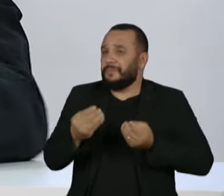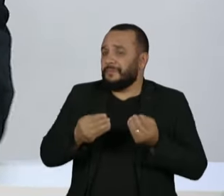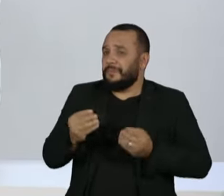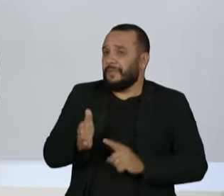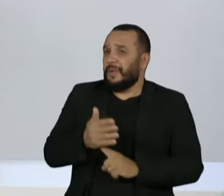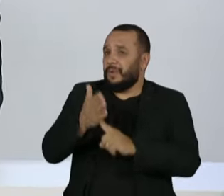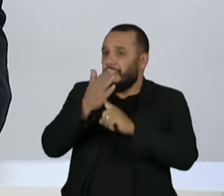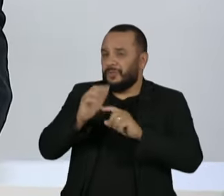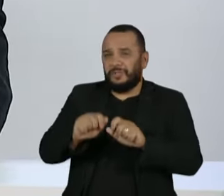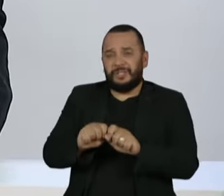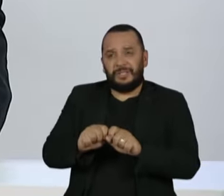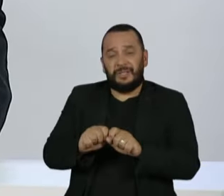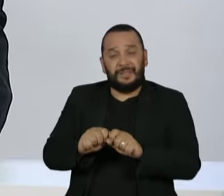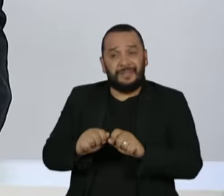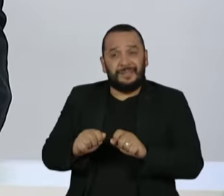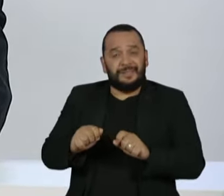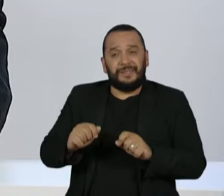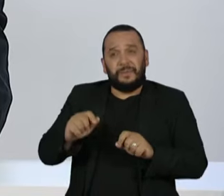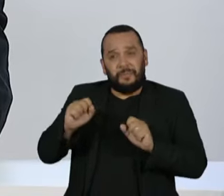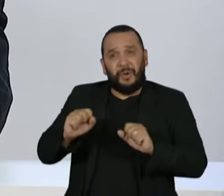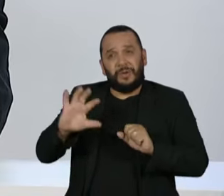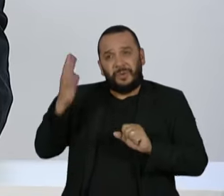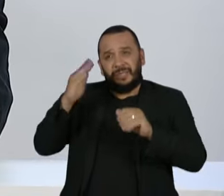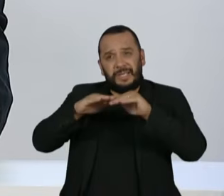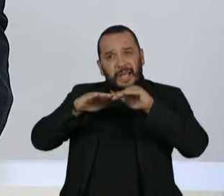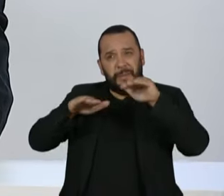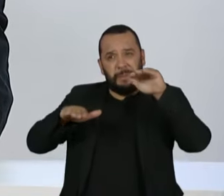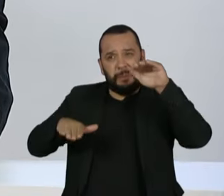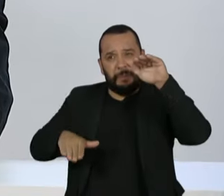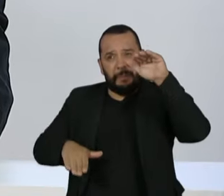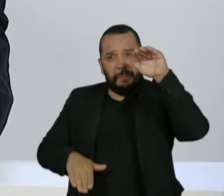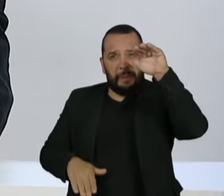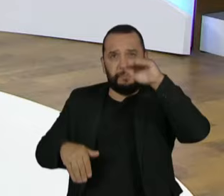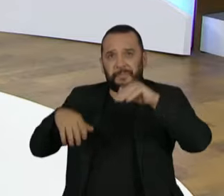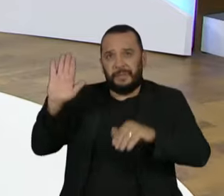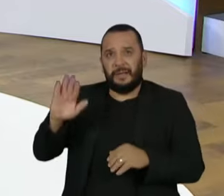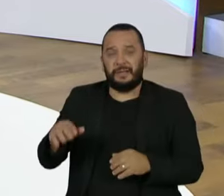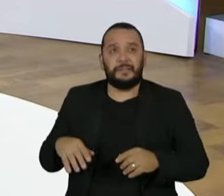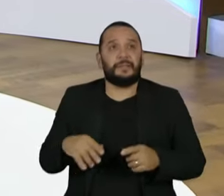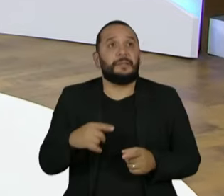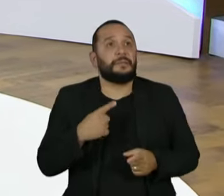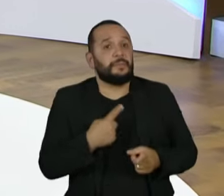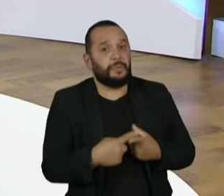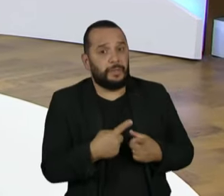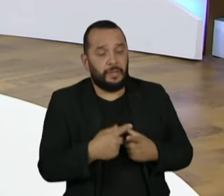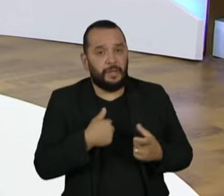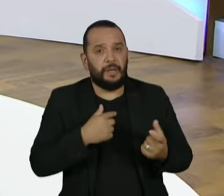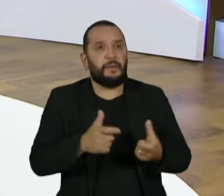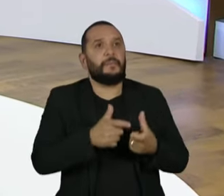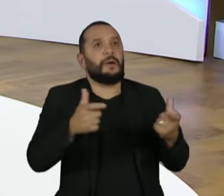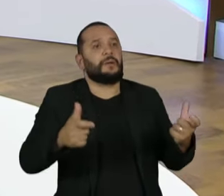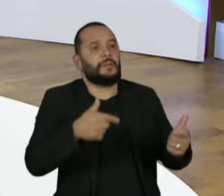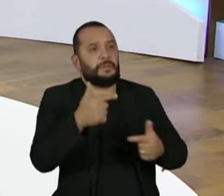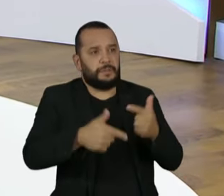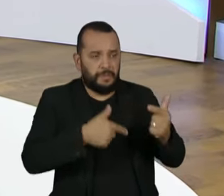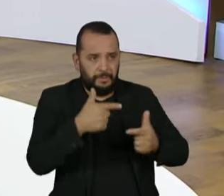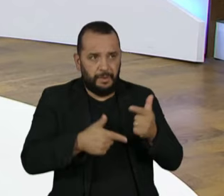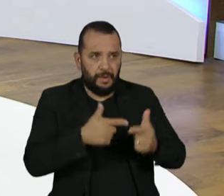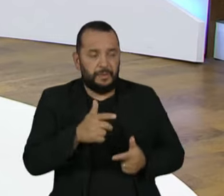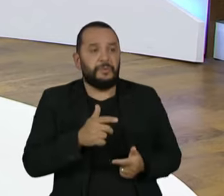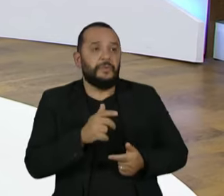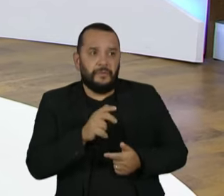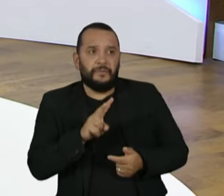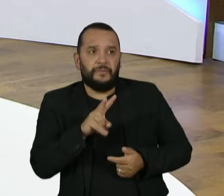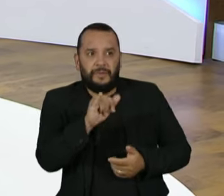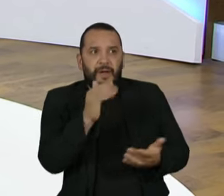não ajude a exacerbar esse cenário desigual que a gente já tem principalmente porque a maioria dos empregos postos em cheque é justamente dessa